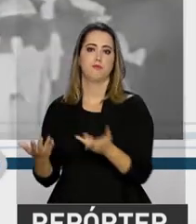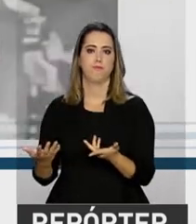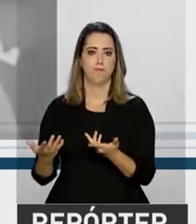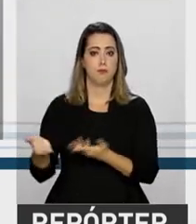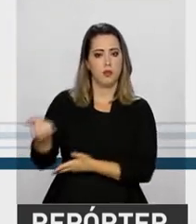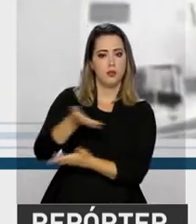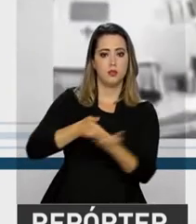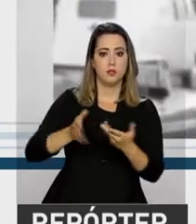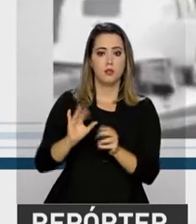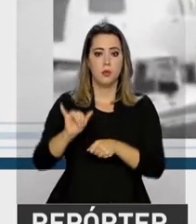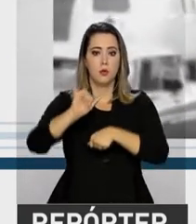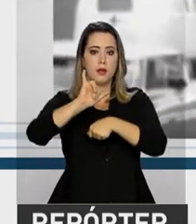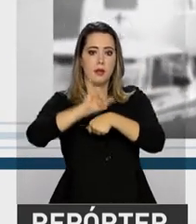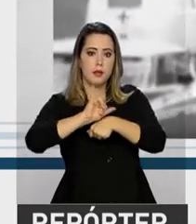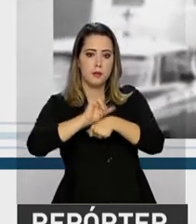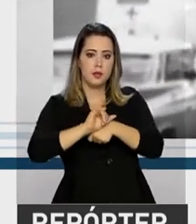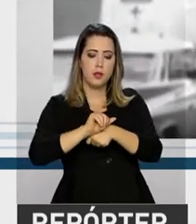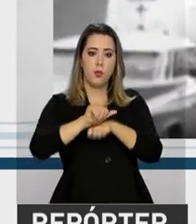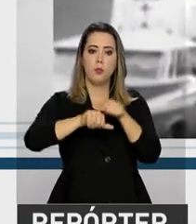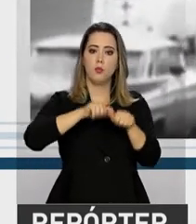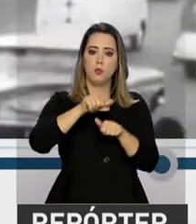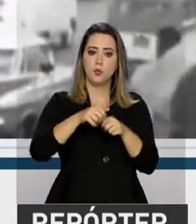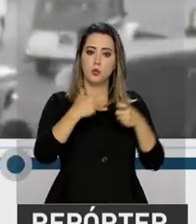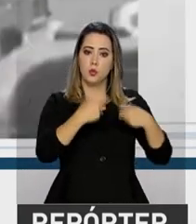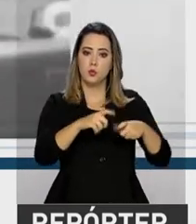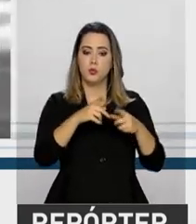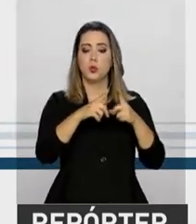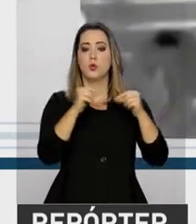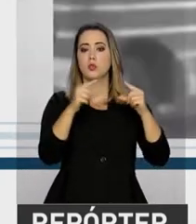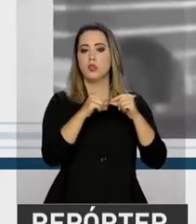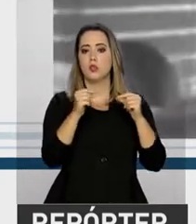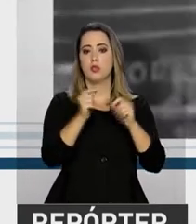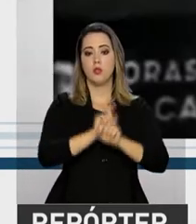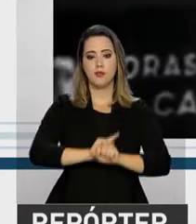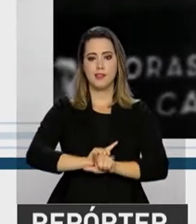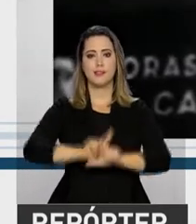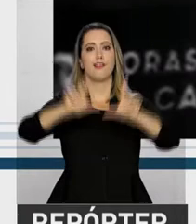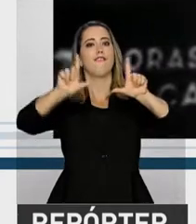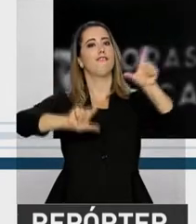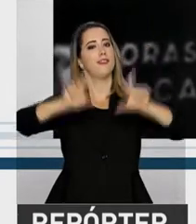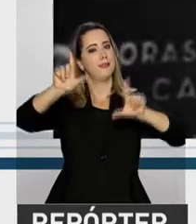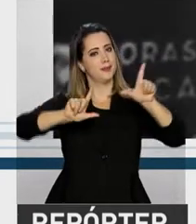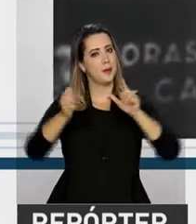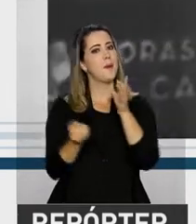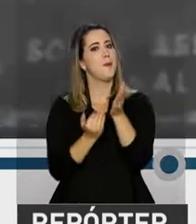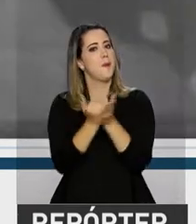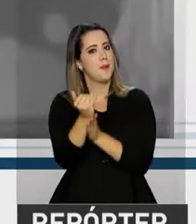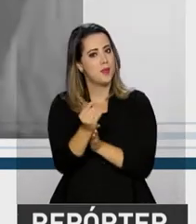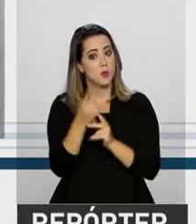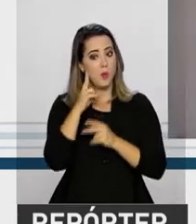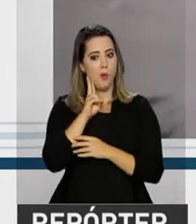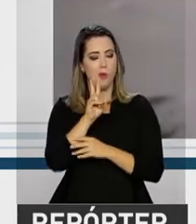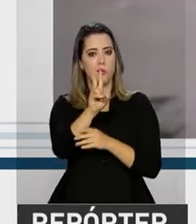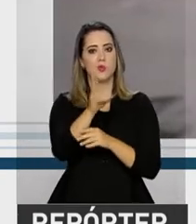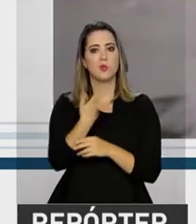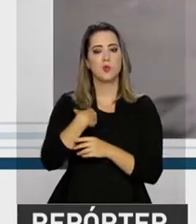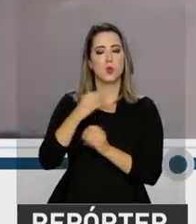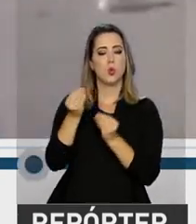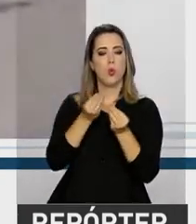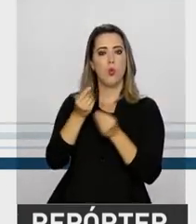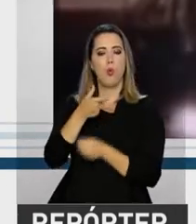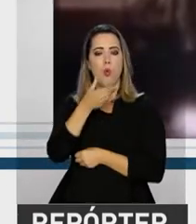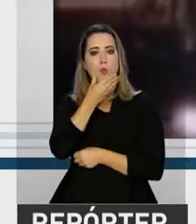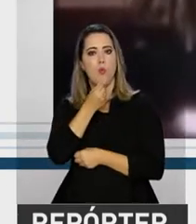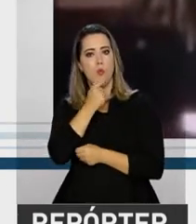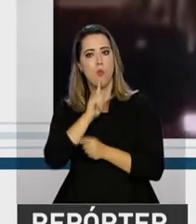a capital do país mudou-se para Brasília. A televisão estreou no Brasil e transmitiu a chegada do homem à Lua. Veio